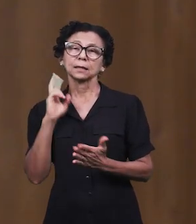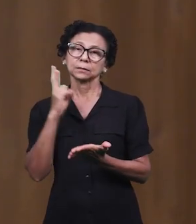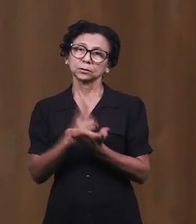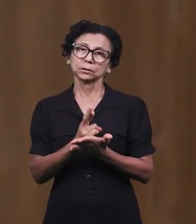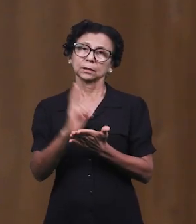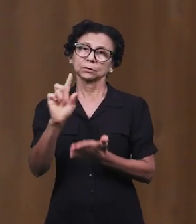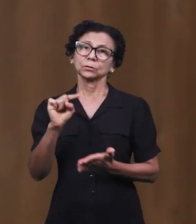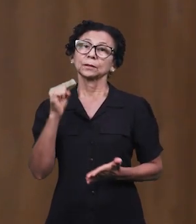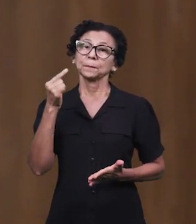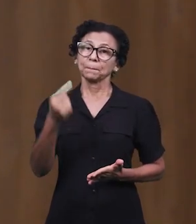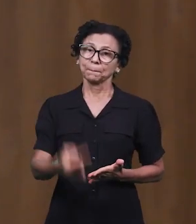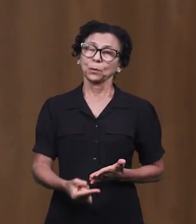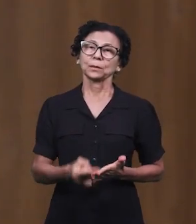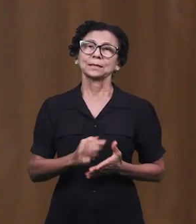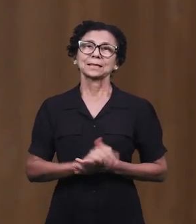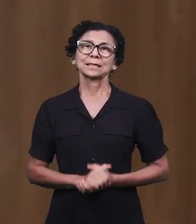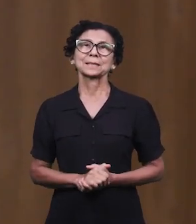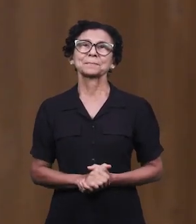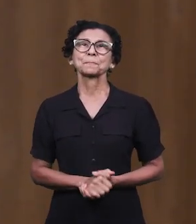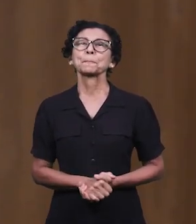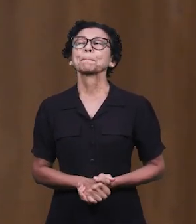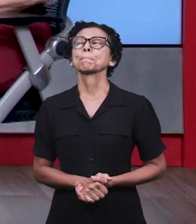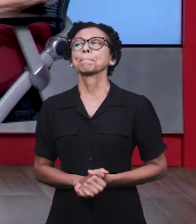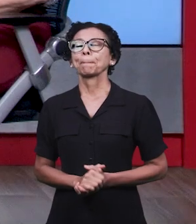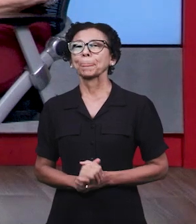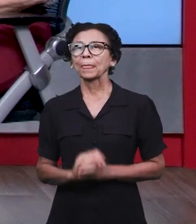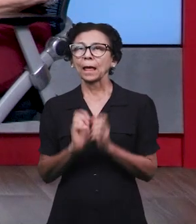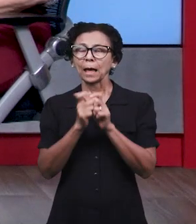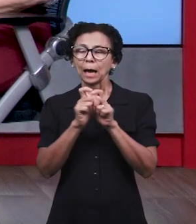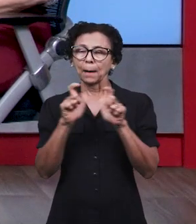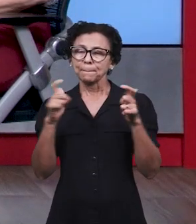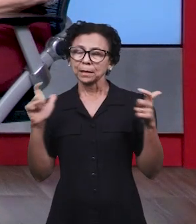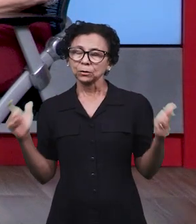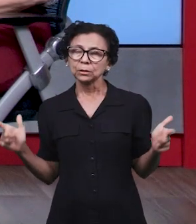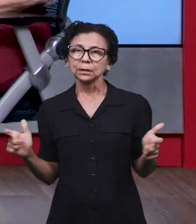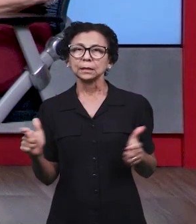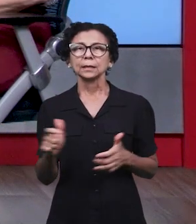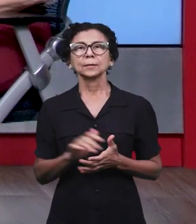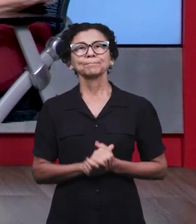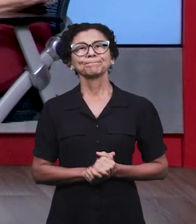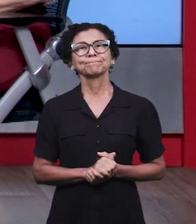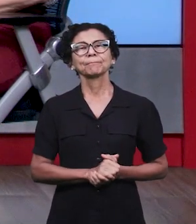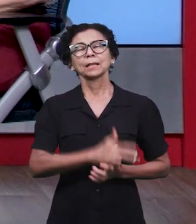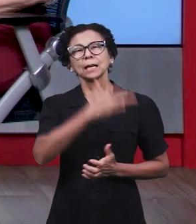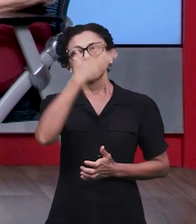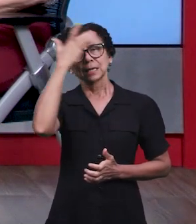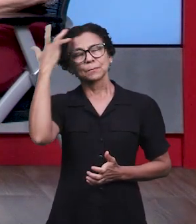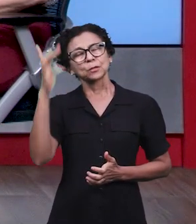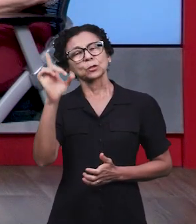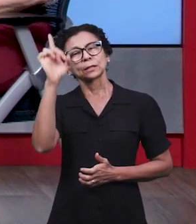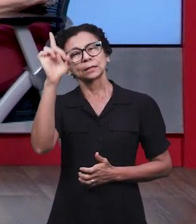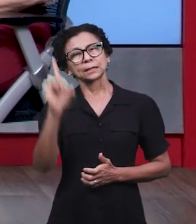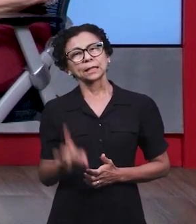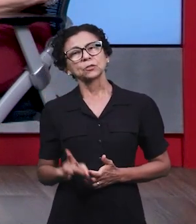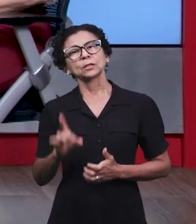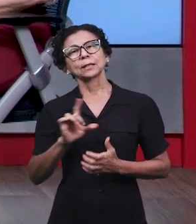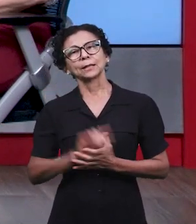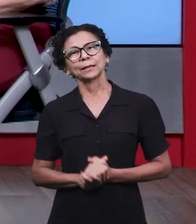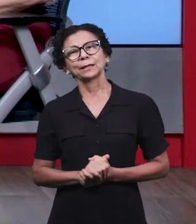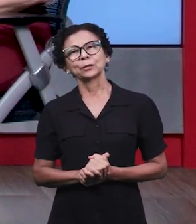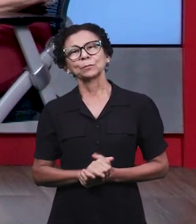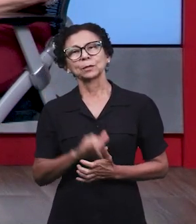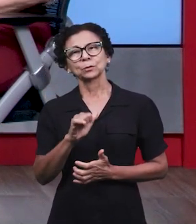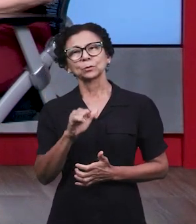mas em muitos casos, Leonice, pastor, a pessoa tem direito ao benefício e mesmo assim o INSS indefere. Às vezes não houve uma